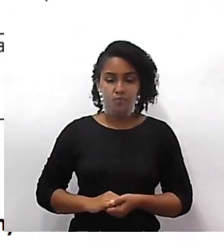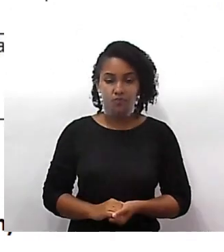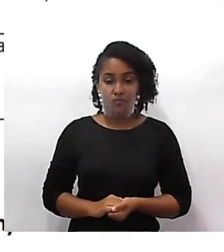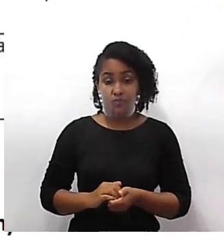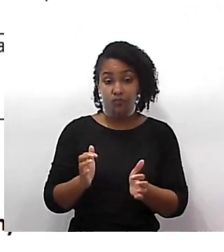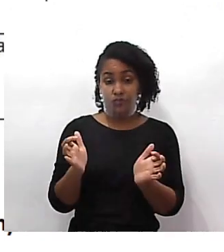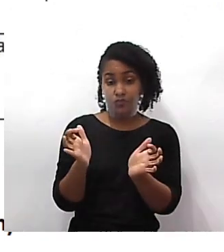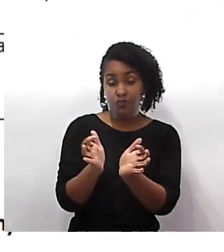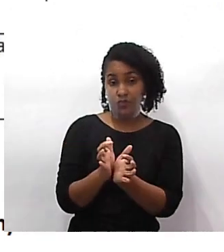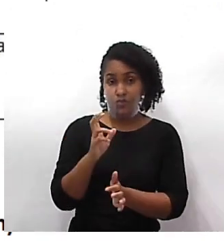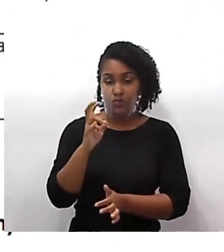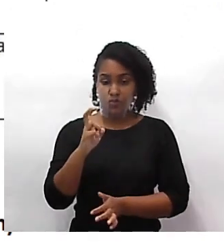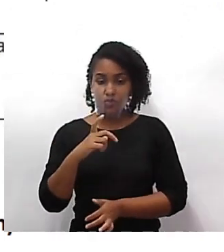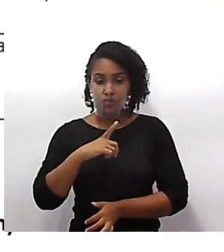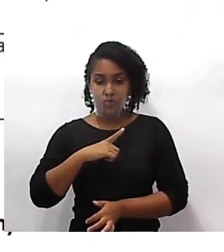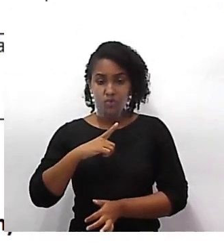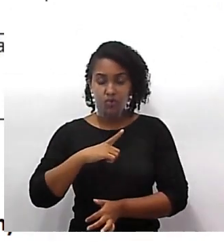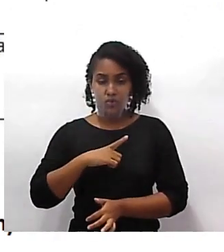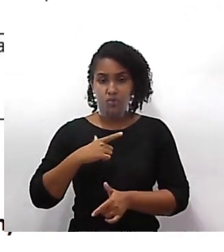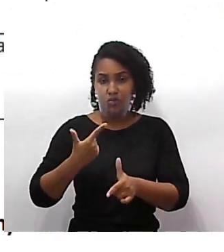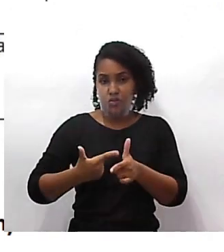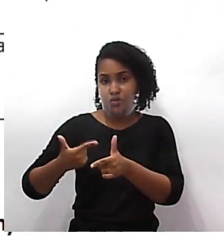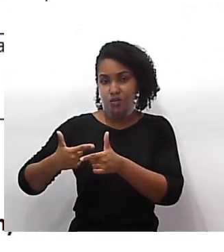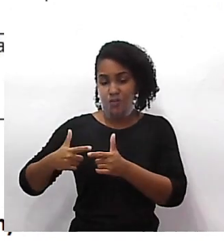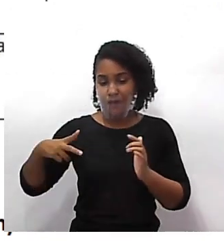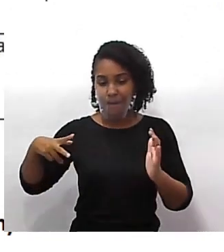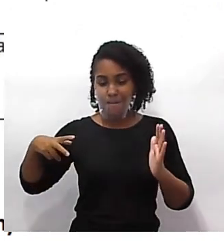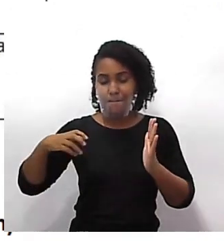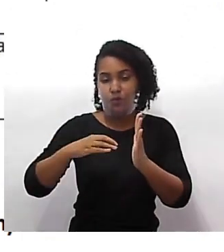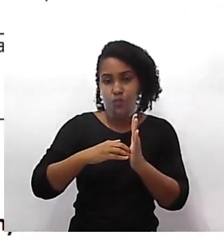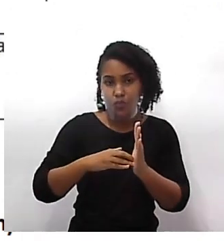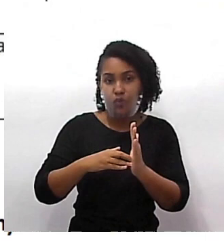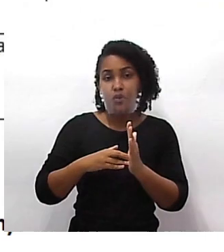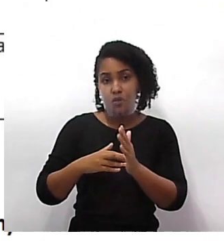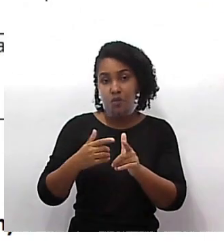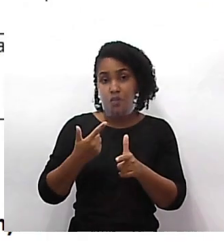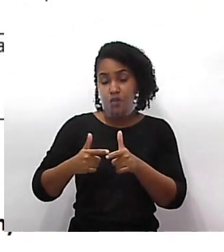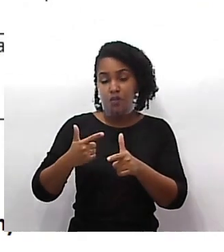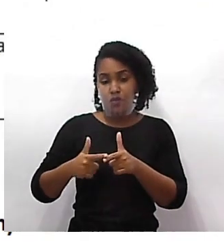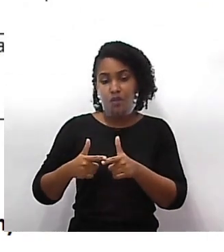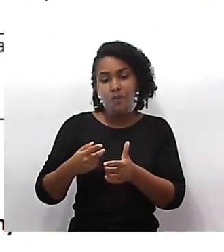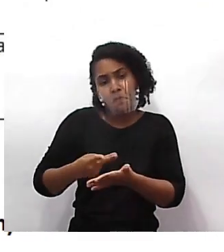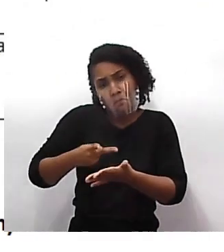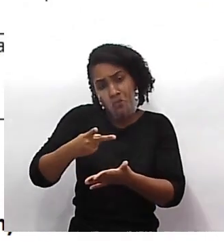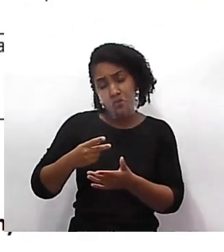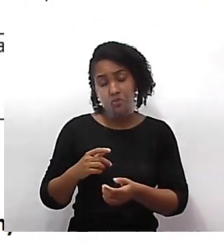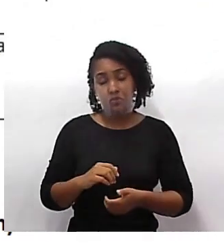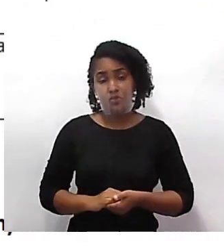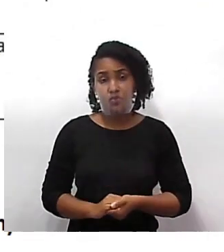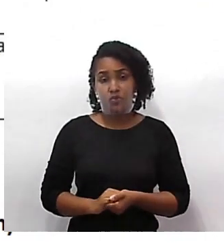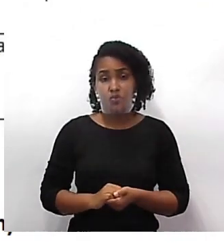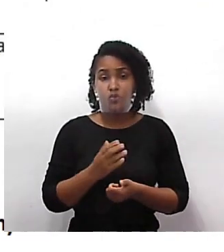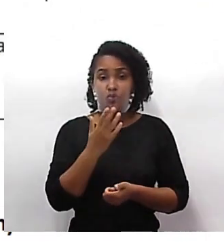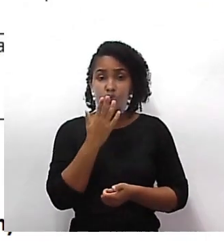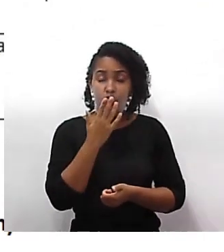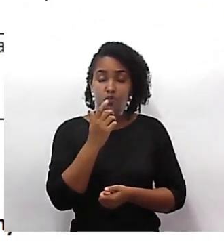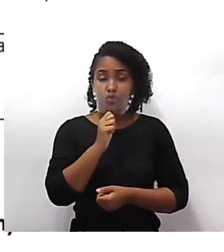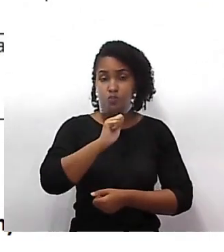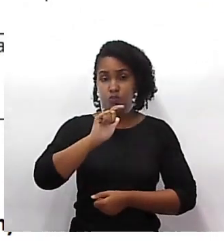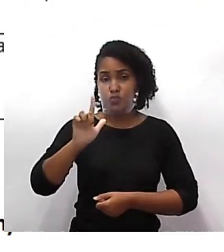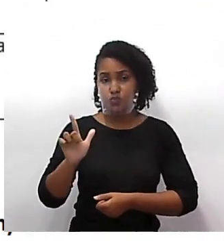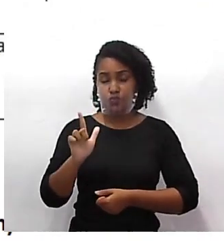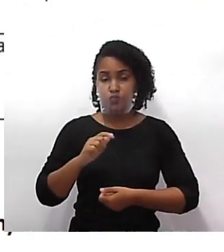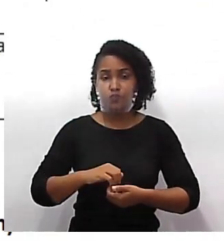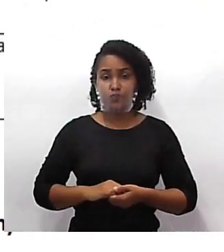grupo 5, nós temos os riscos de acidentes, ou os riscos acidentais, de cor de identificação